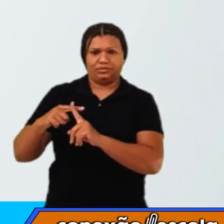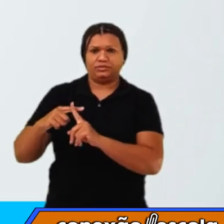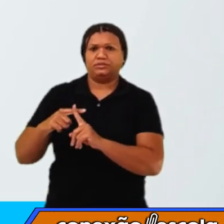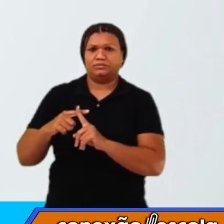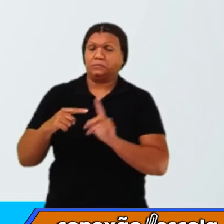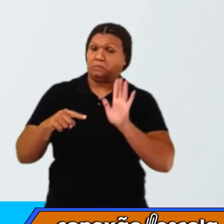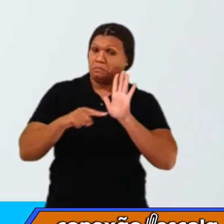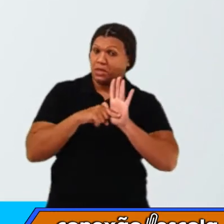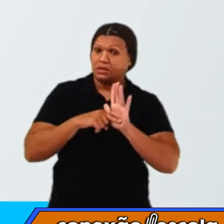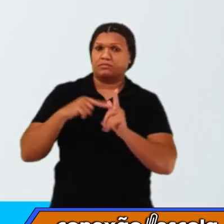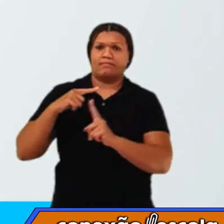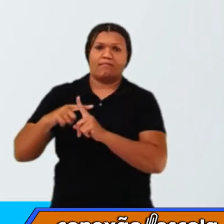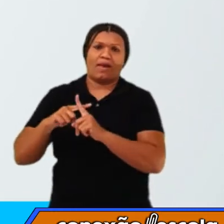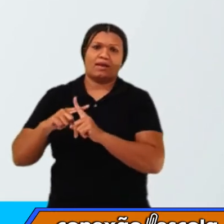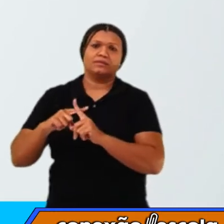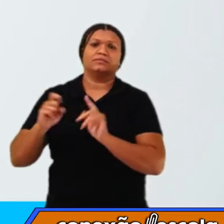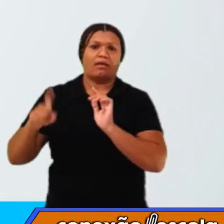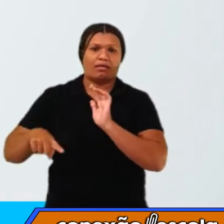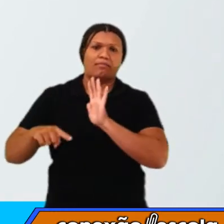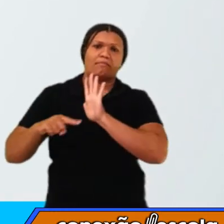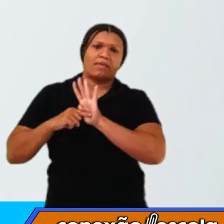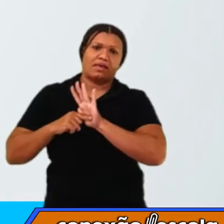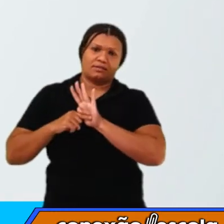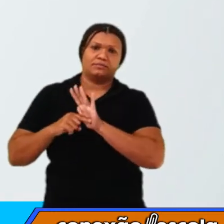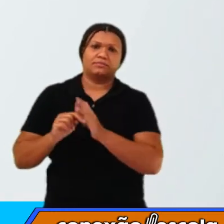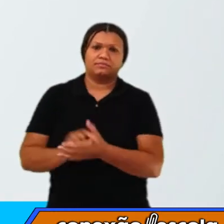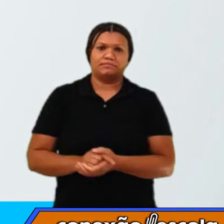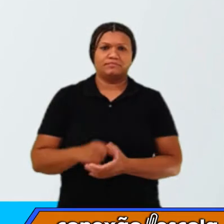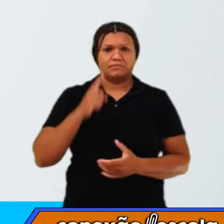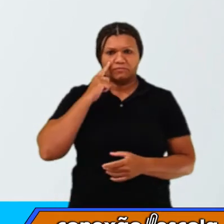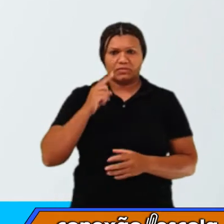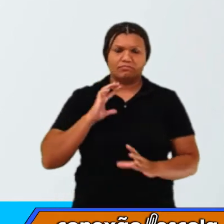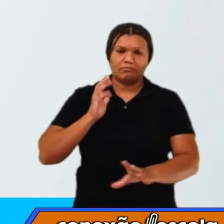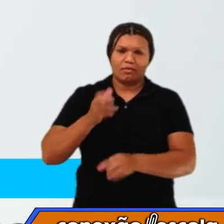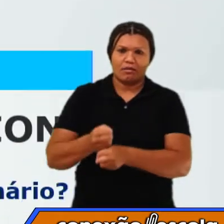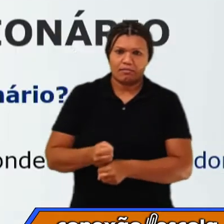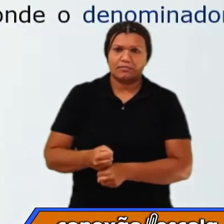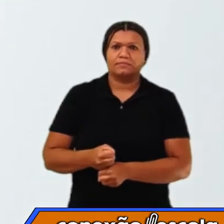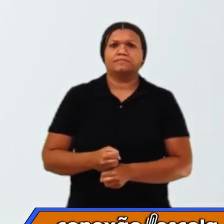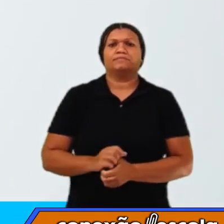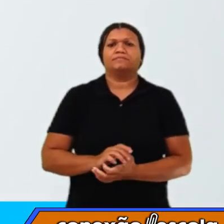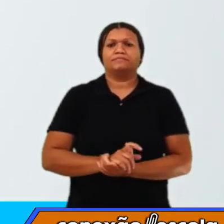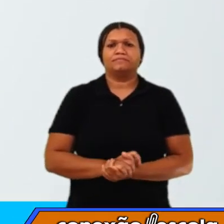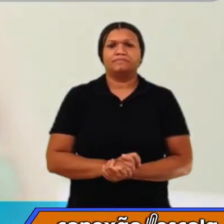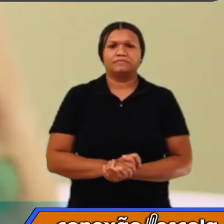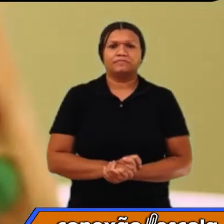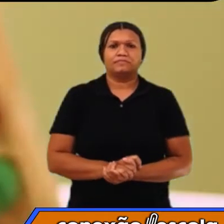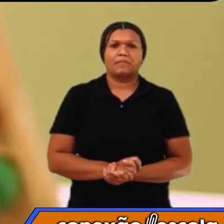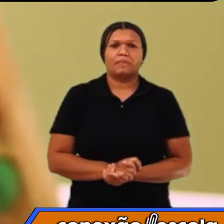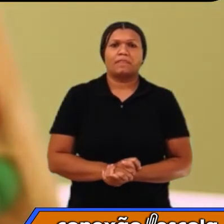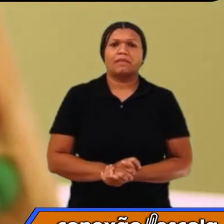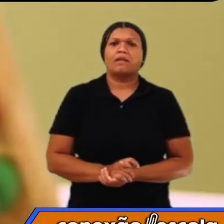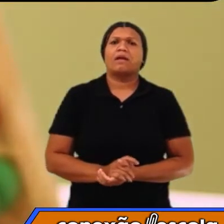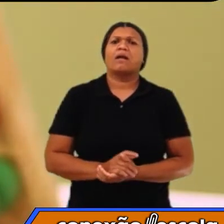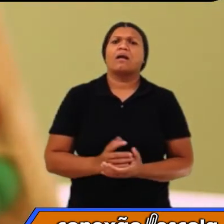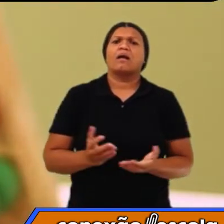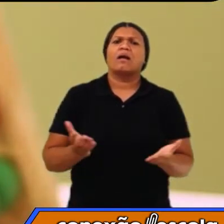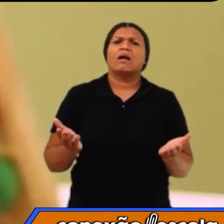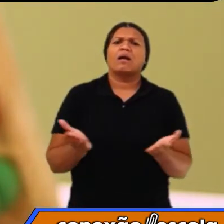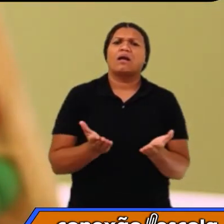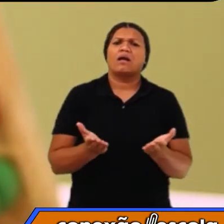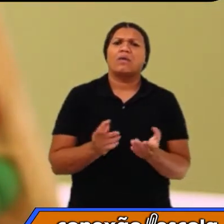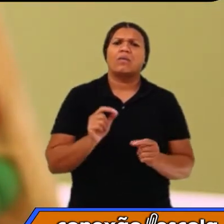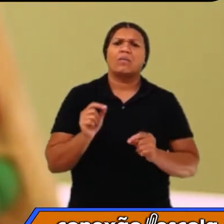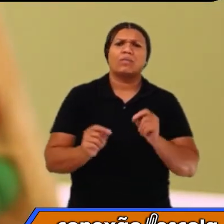multiplica aí deu 125 oitavos negativo beleza e agora potência com